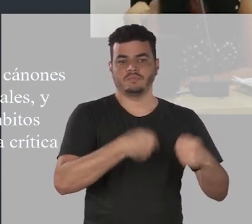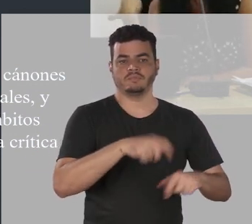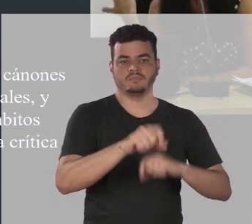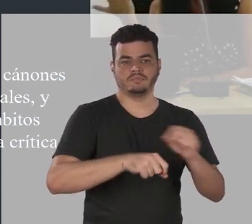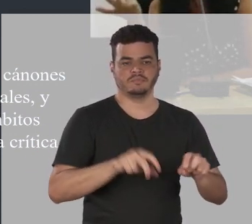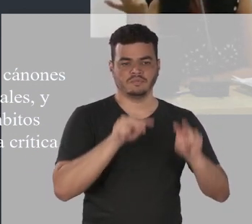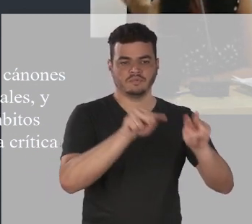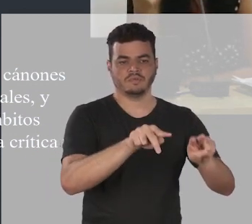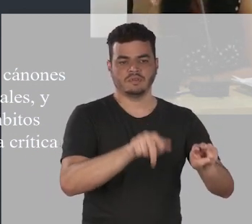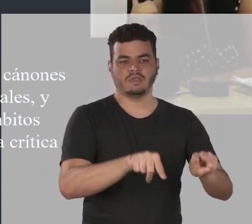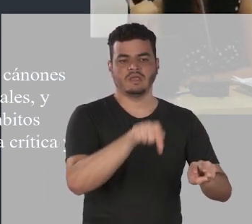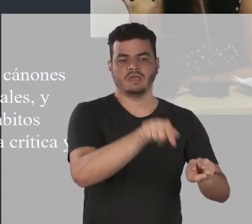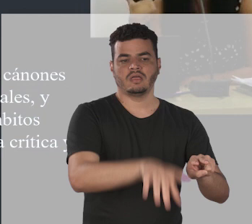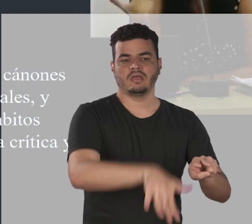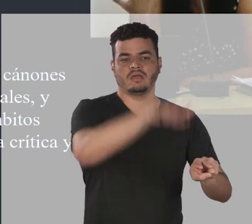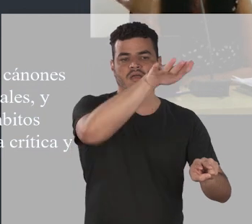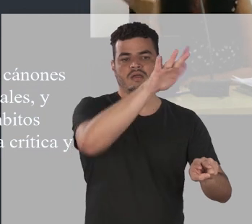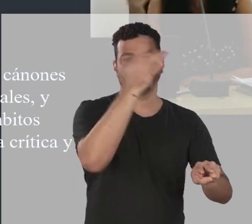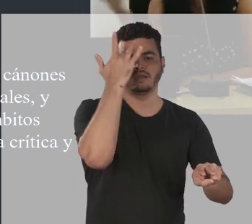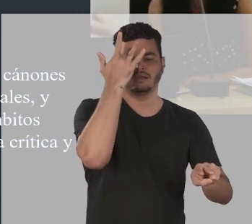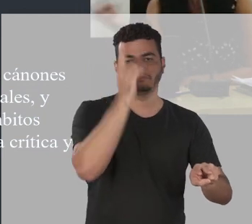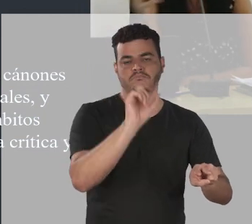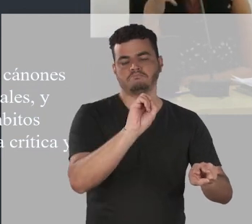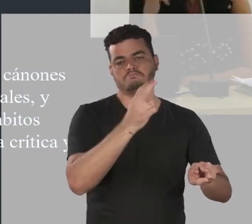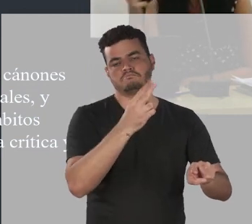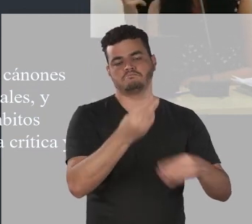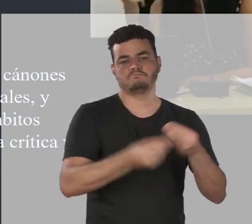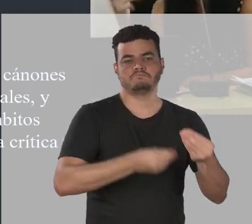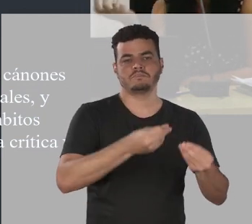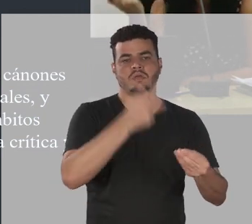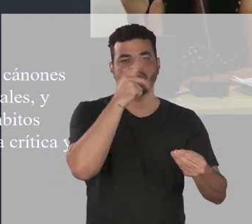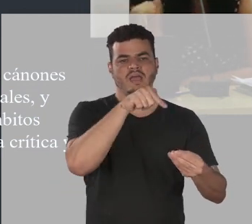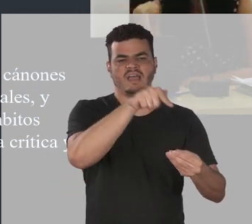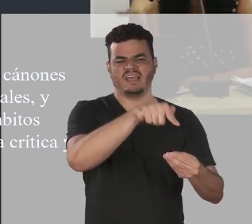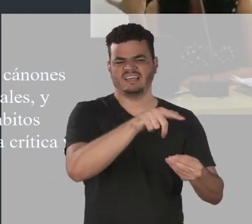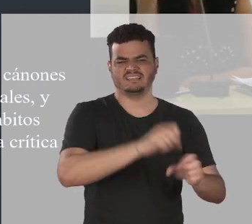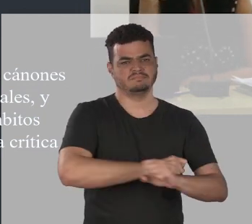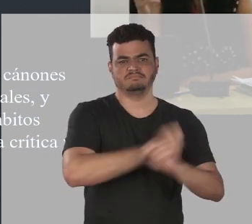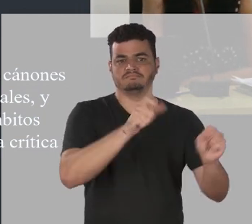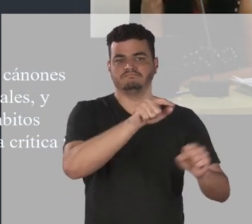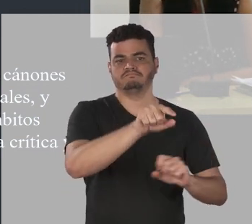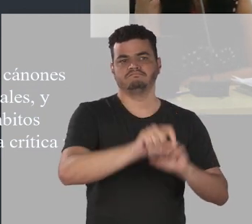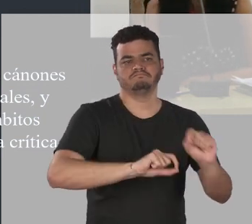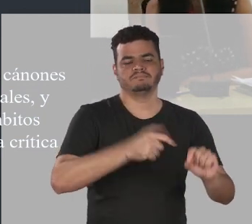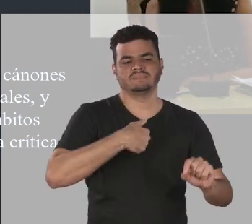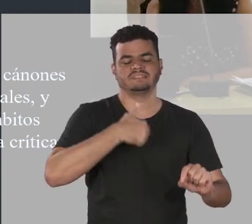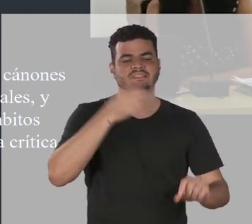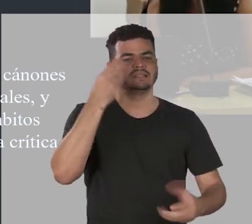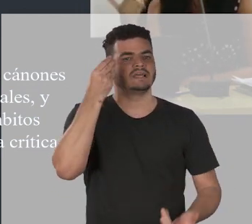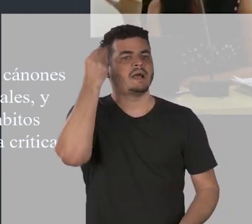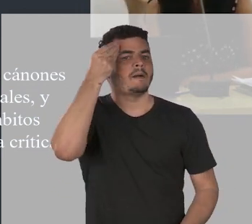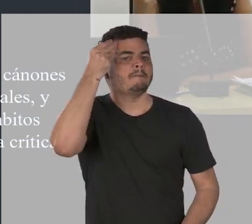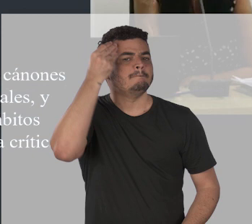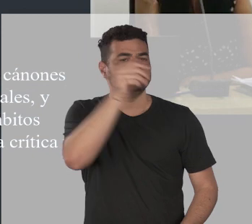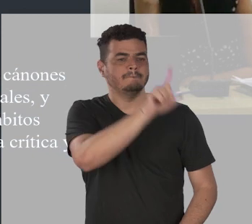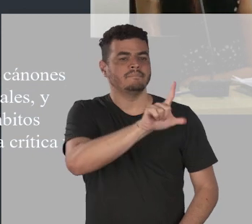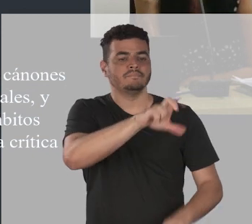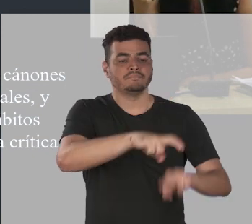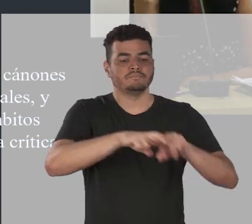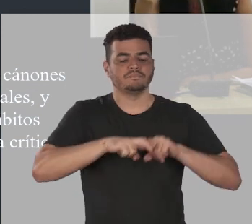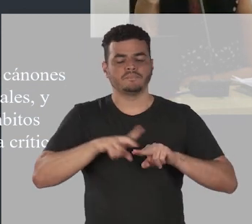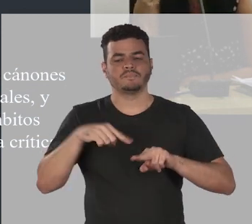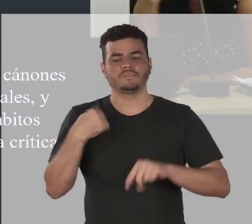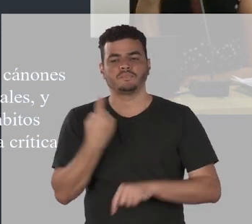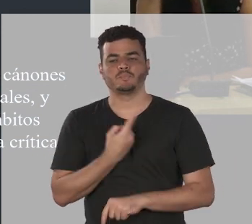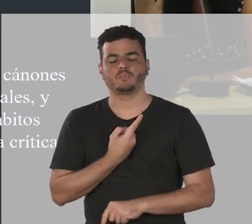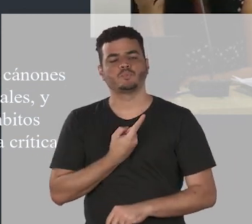Por outro lado, a construção do destinatário. Isso de associá-lo com o destinatário menor, que é incapaz de vivenciar a experiência literária.